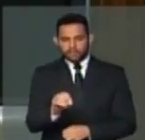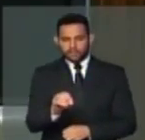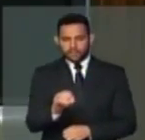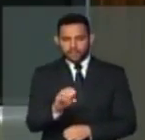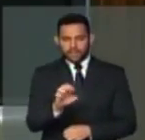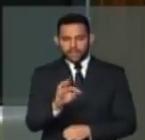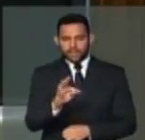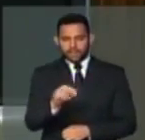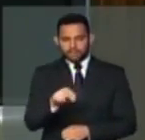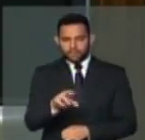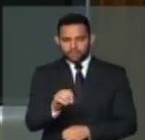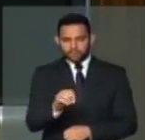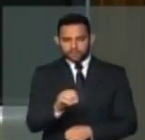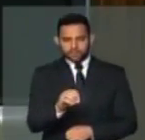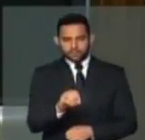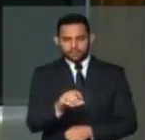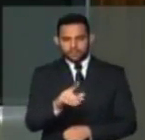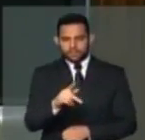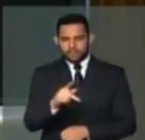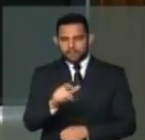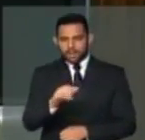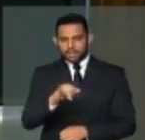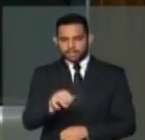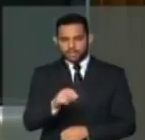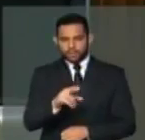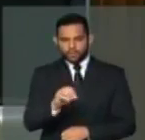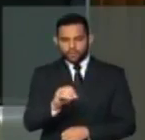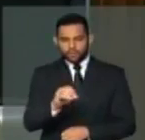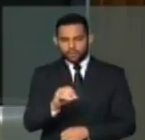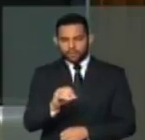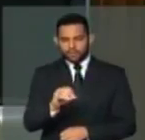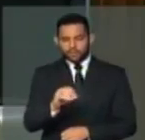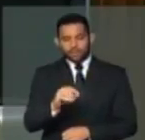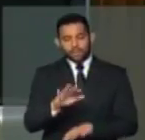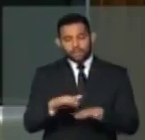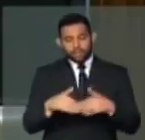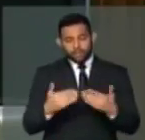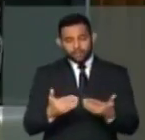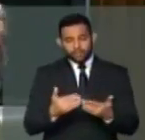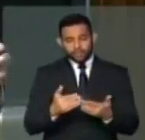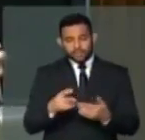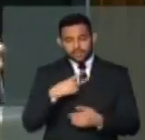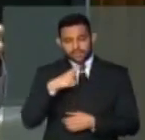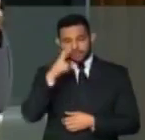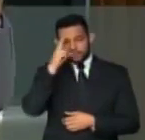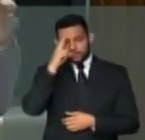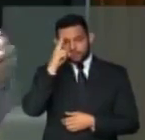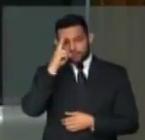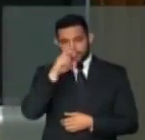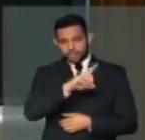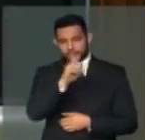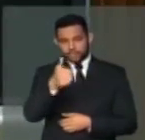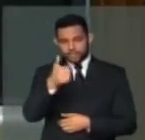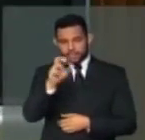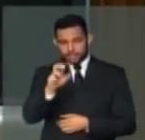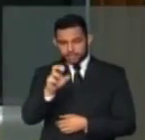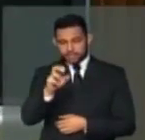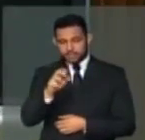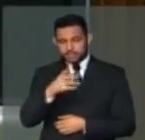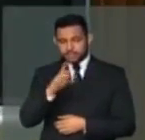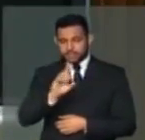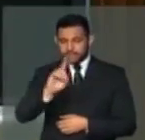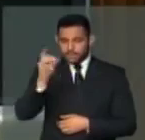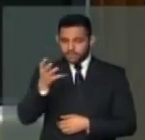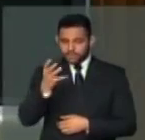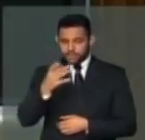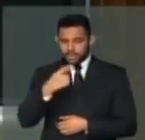Montes, a adutora do Pajeú, que passa em toda a região do Pajeú. Então, na Segunda-feira, dia 15, se Deus quiser,